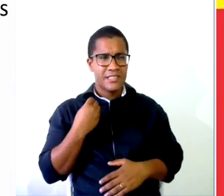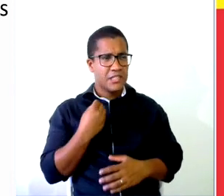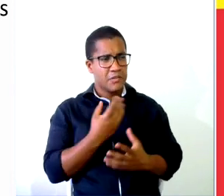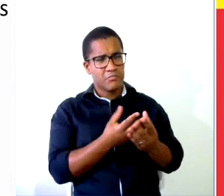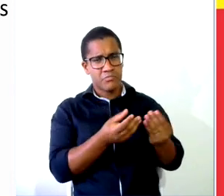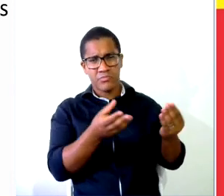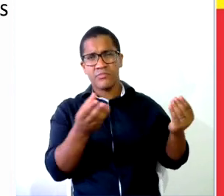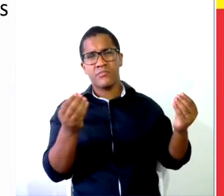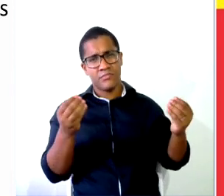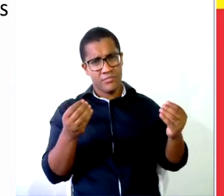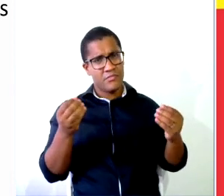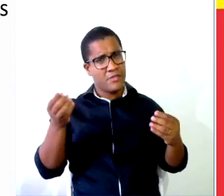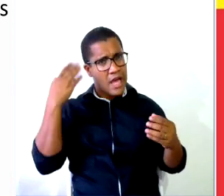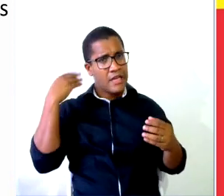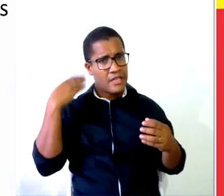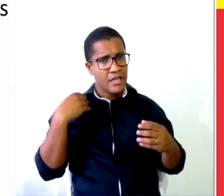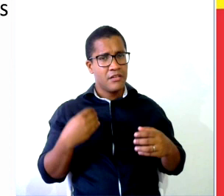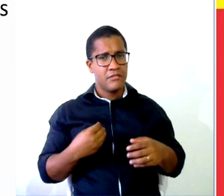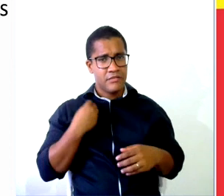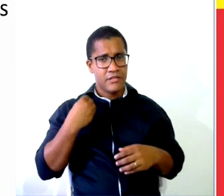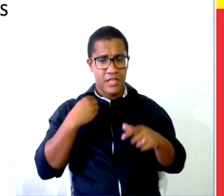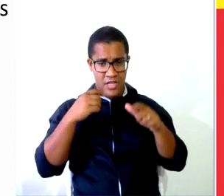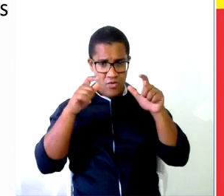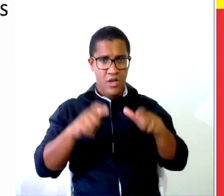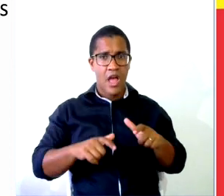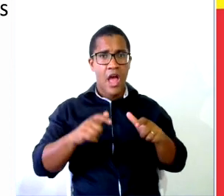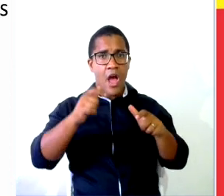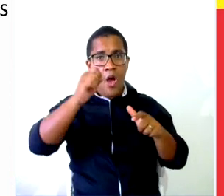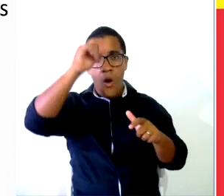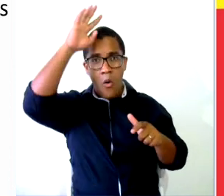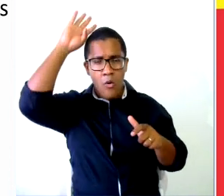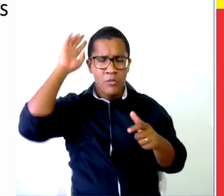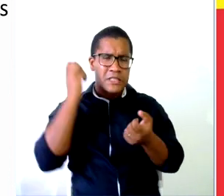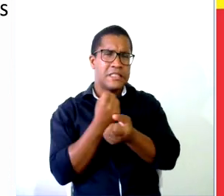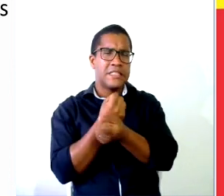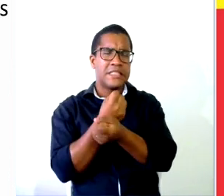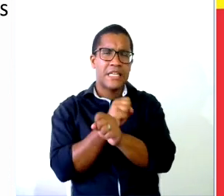e prezadas, no território romano,